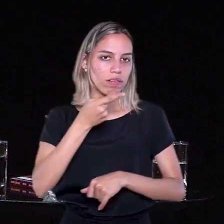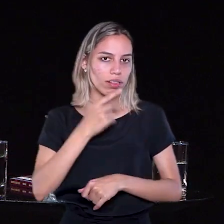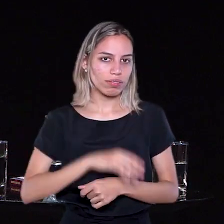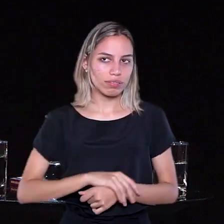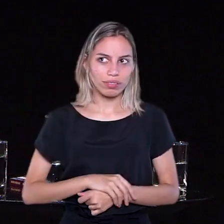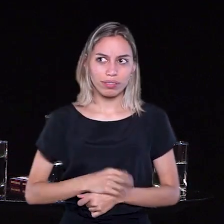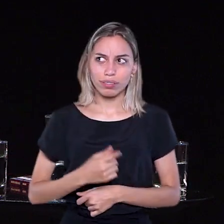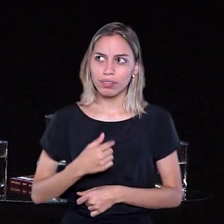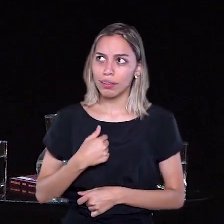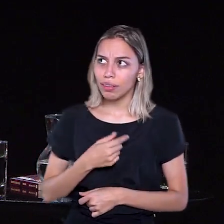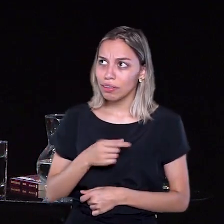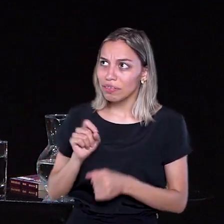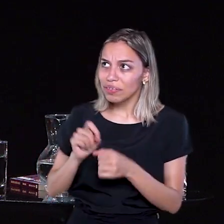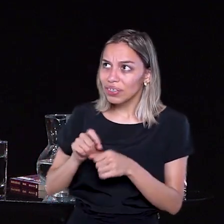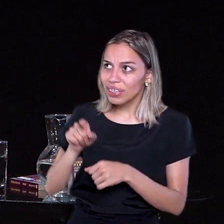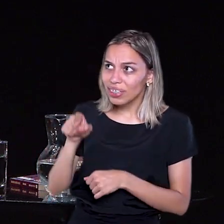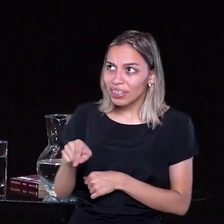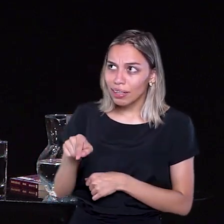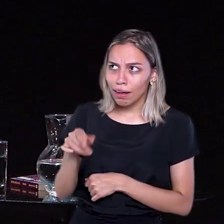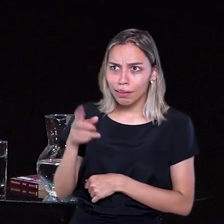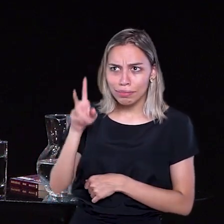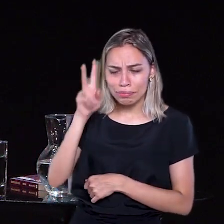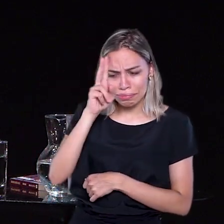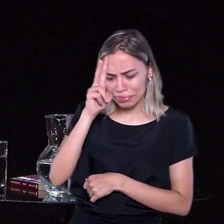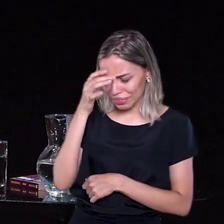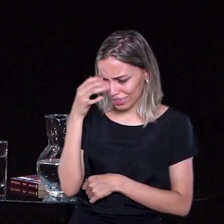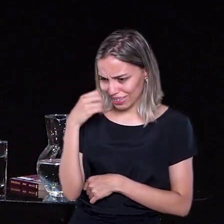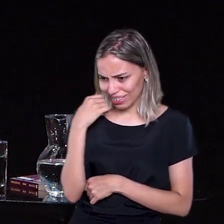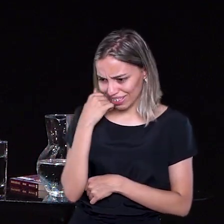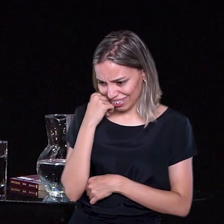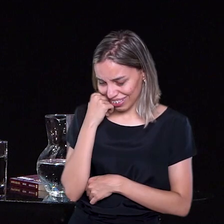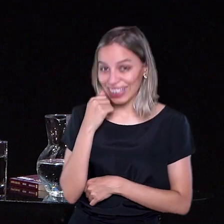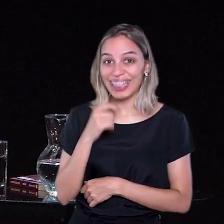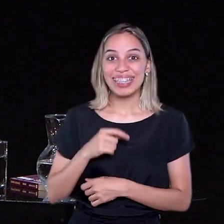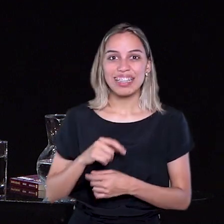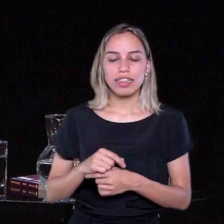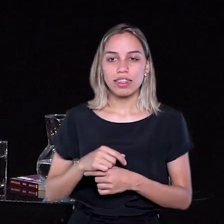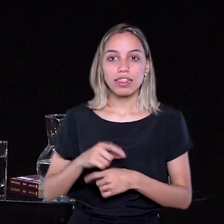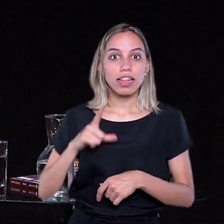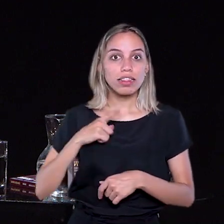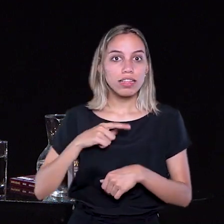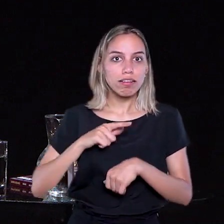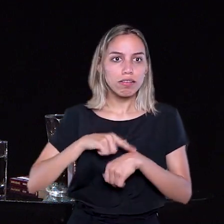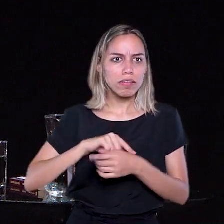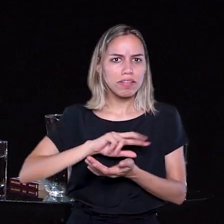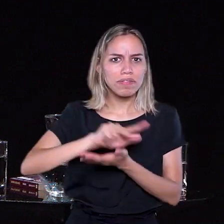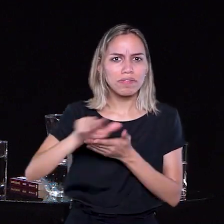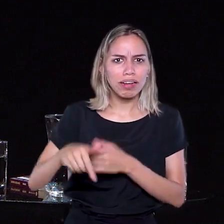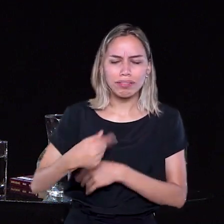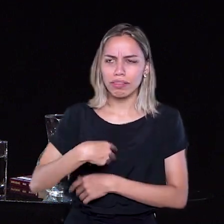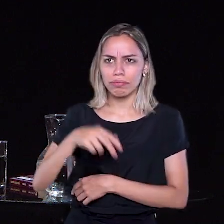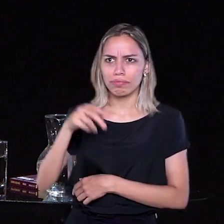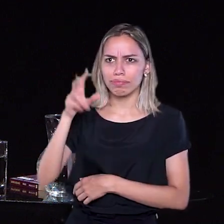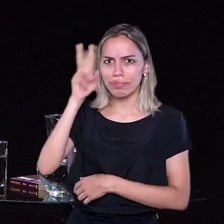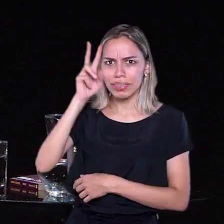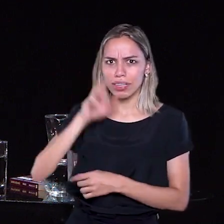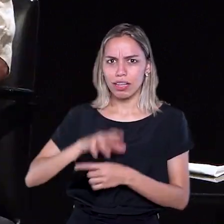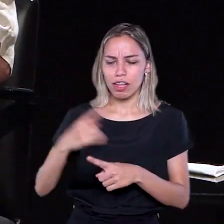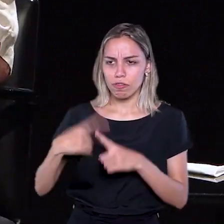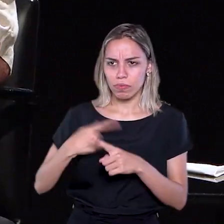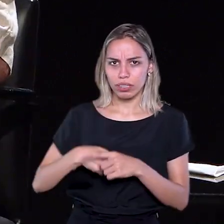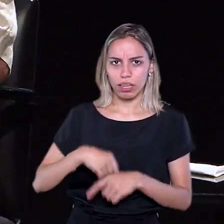fiz isso mesmo. Não me lembrava de ter feito. Aliás, vários momentos ali eu não me reconheço quando eu assisto aquele